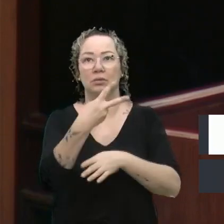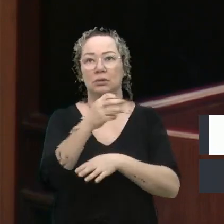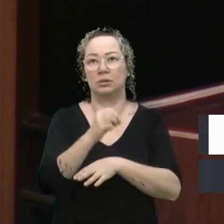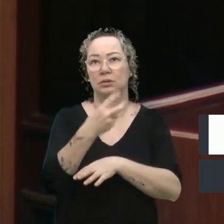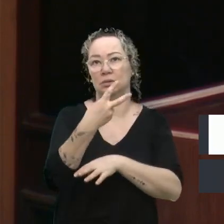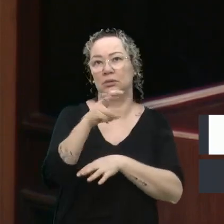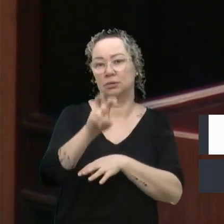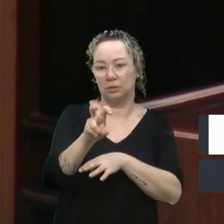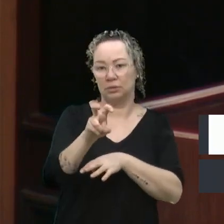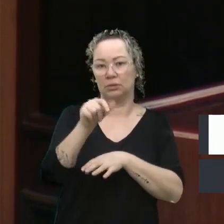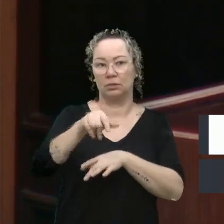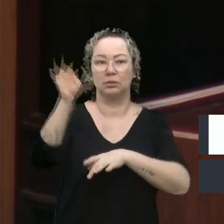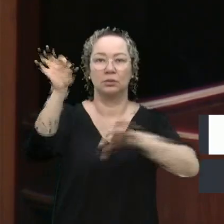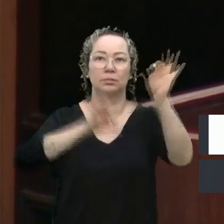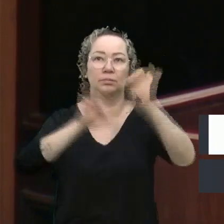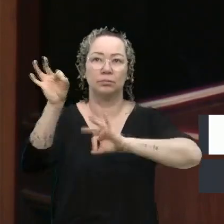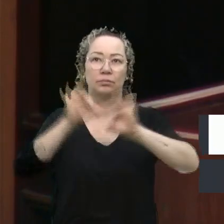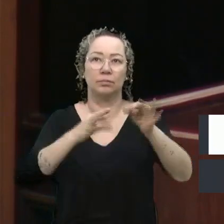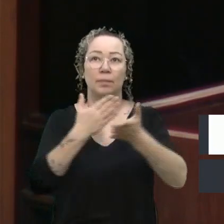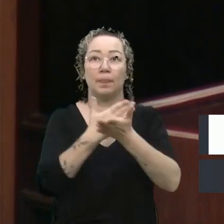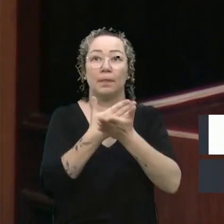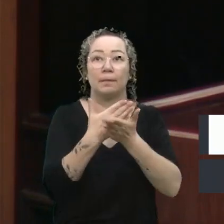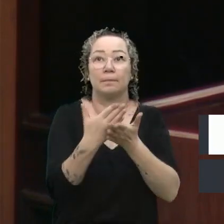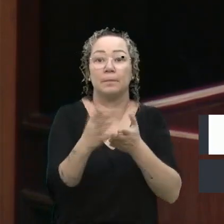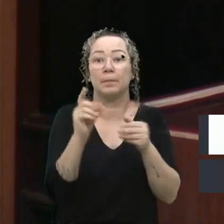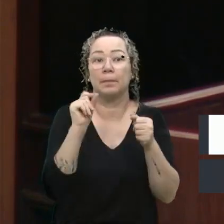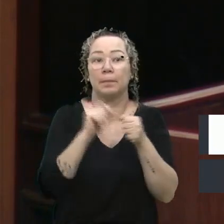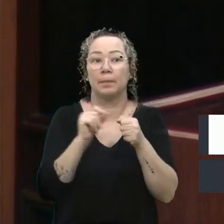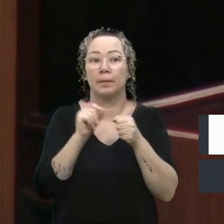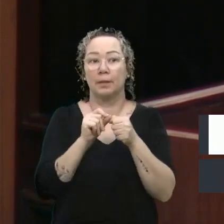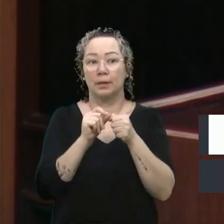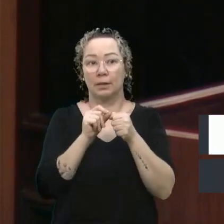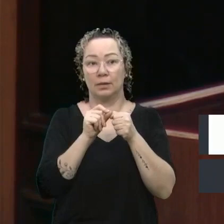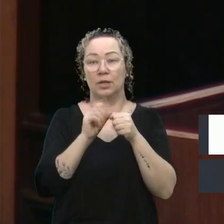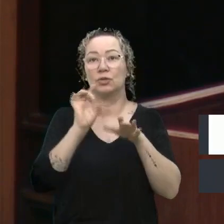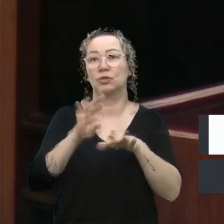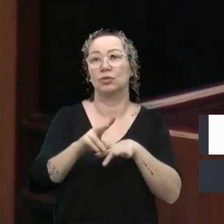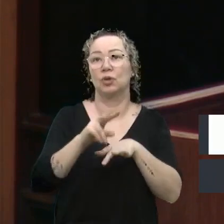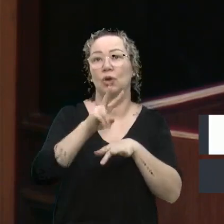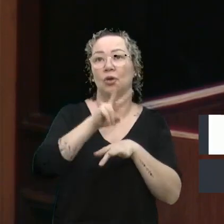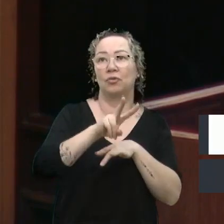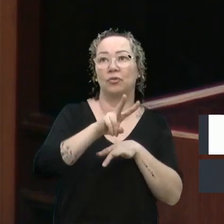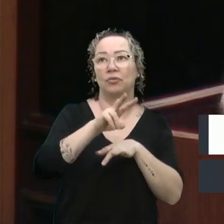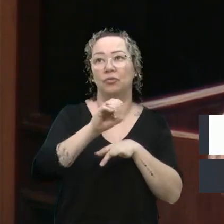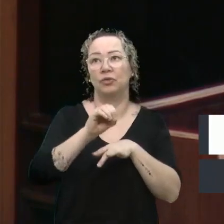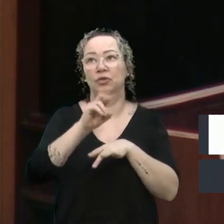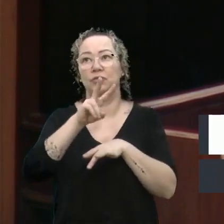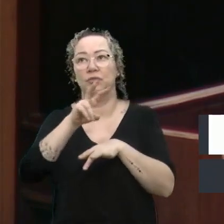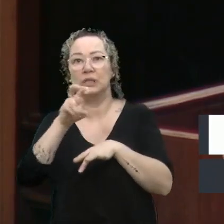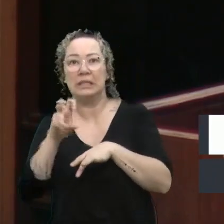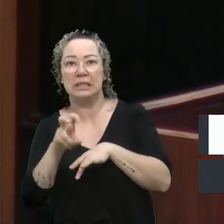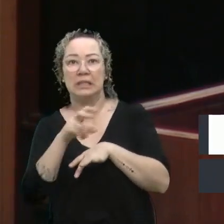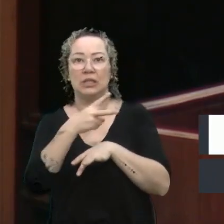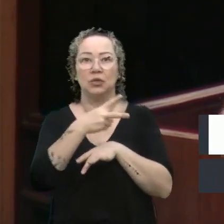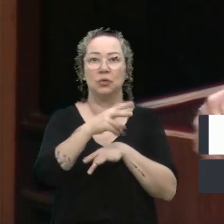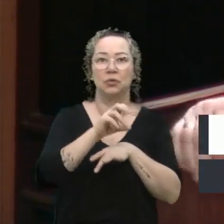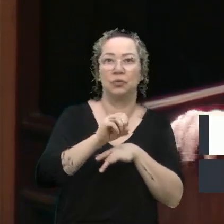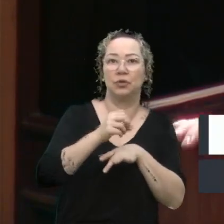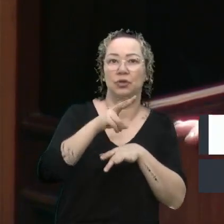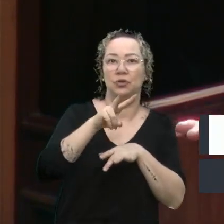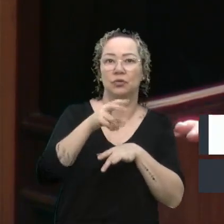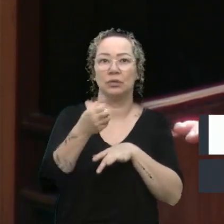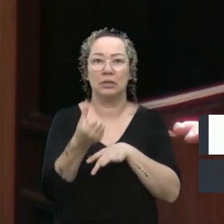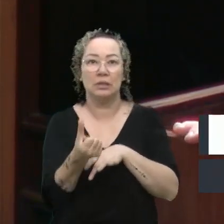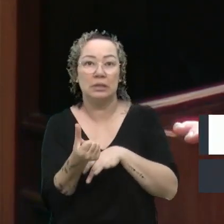O projeto, para começar a ser executado, seria para 2025, para 2026. E nós teríamos,